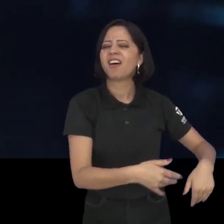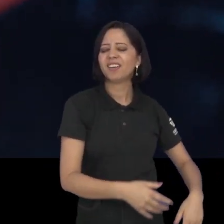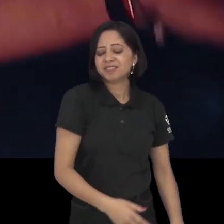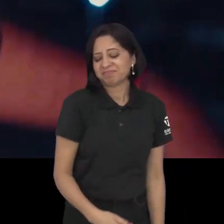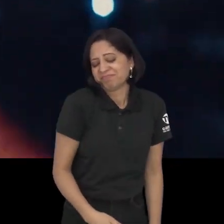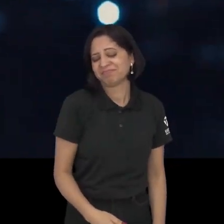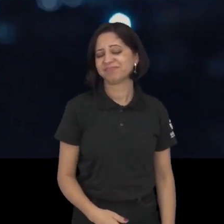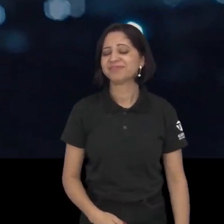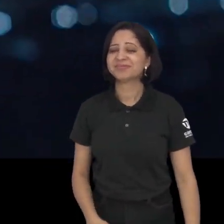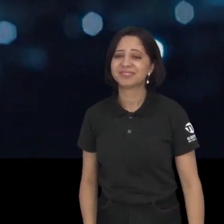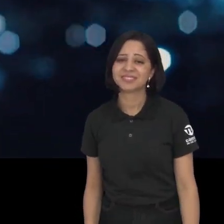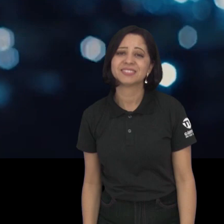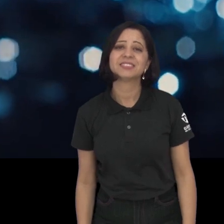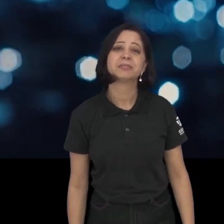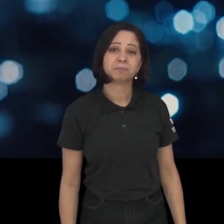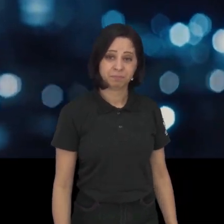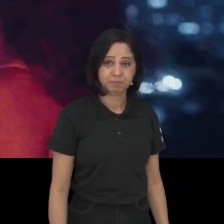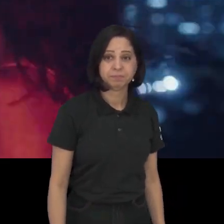vê.